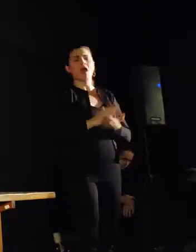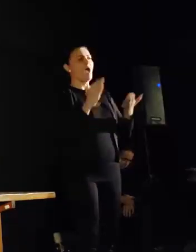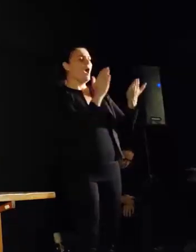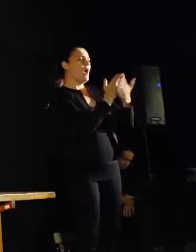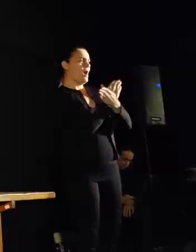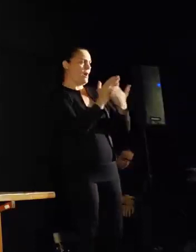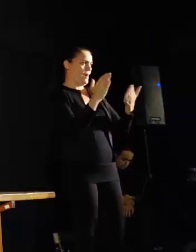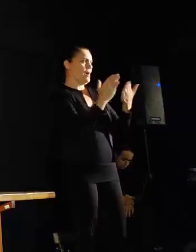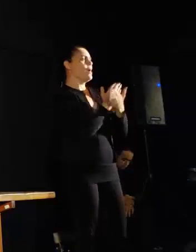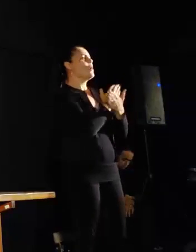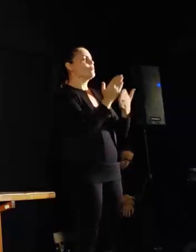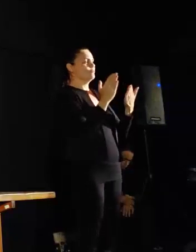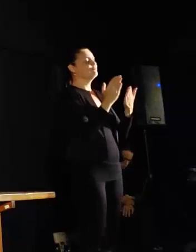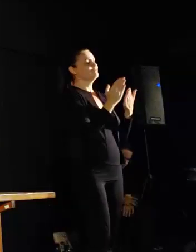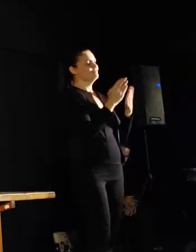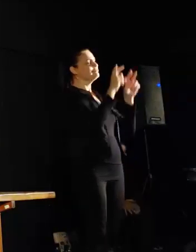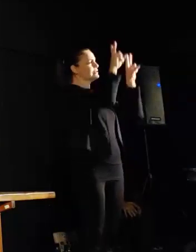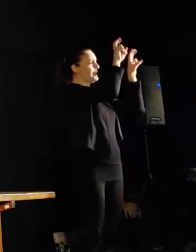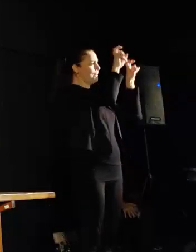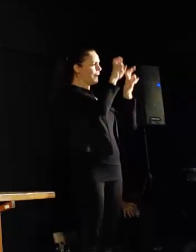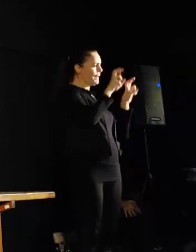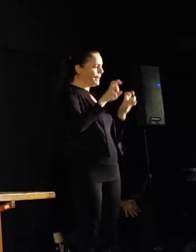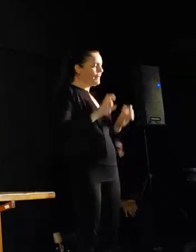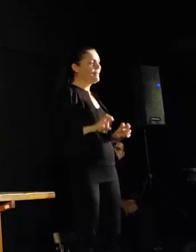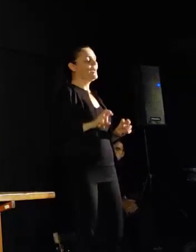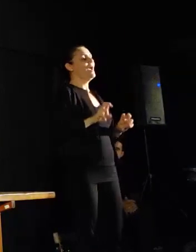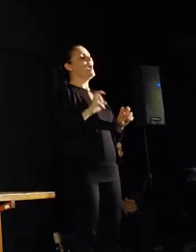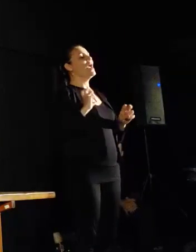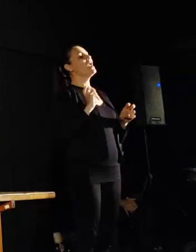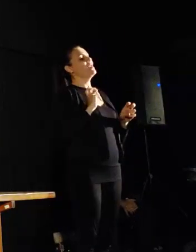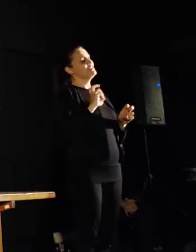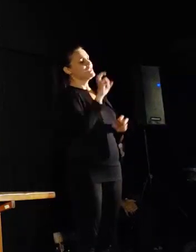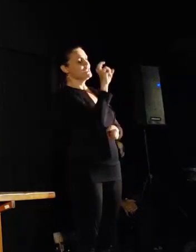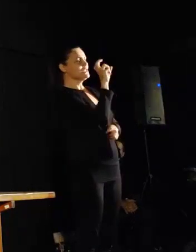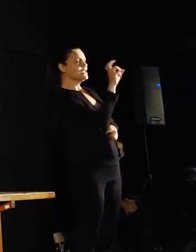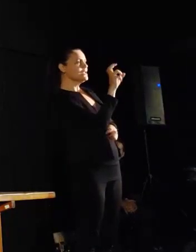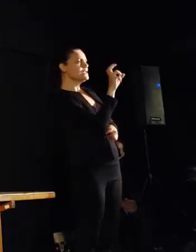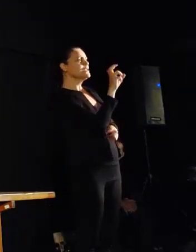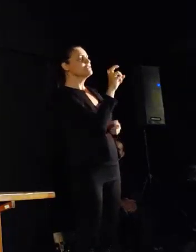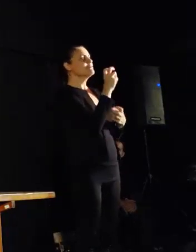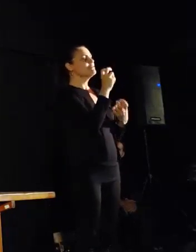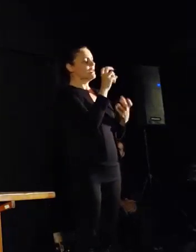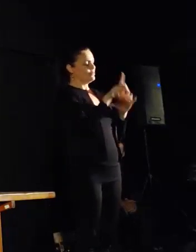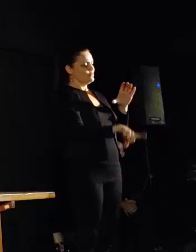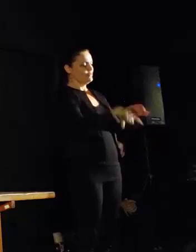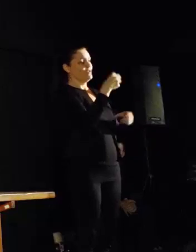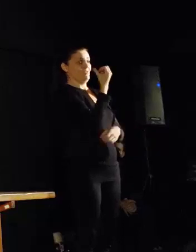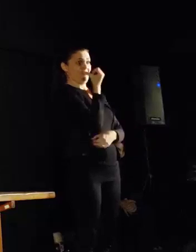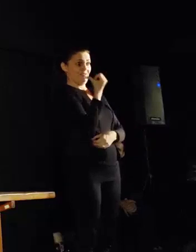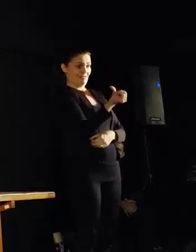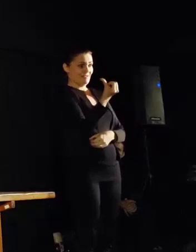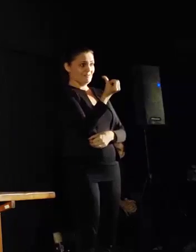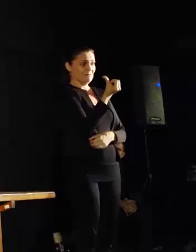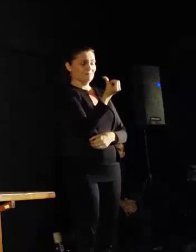algumas, foram 5, sorteei 6. Aí eu vou ler as questões e aí o senhor